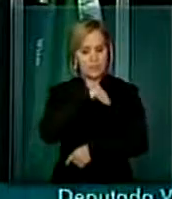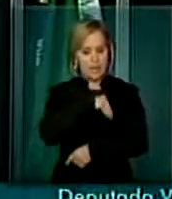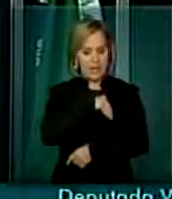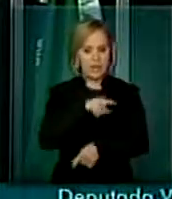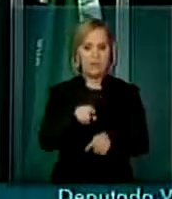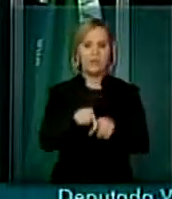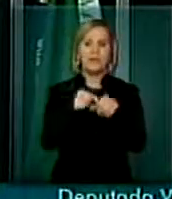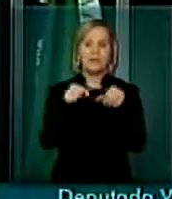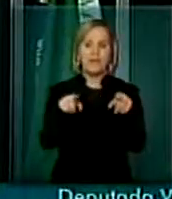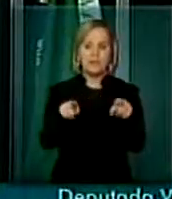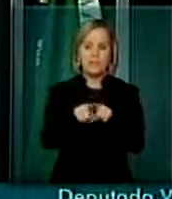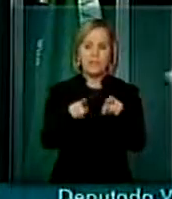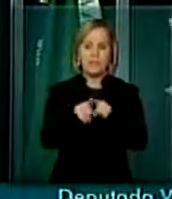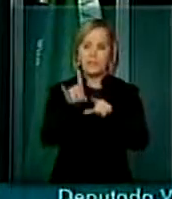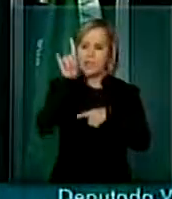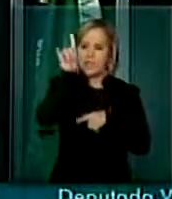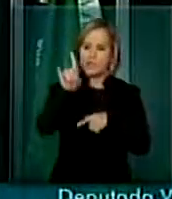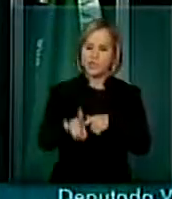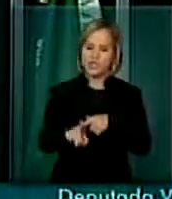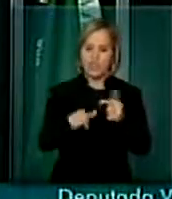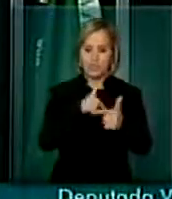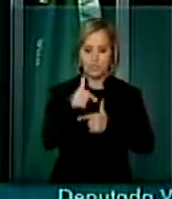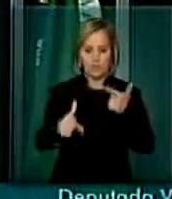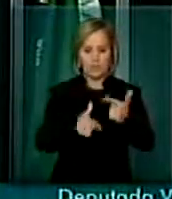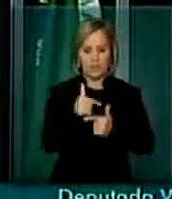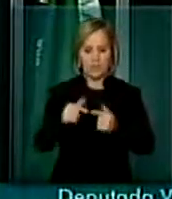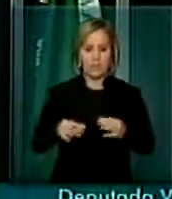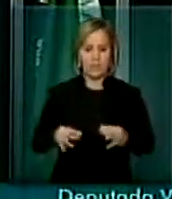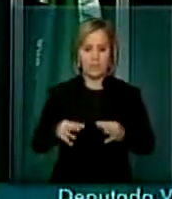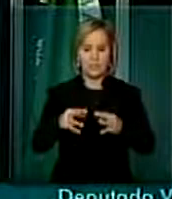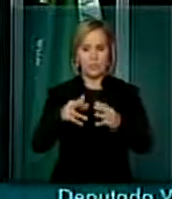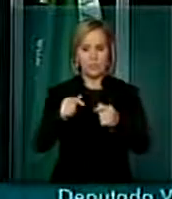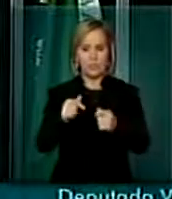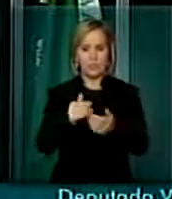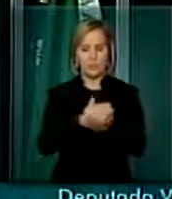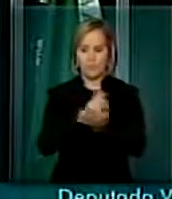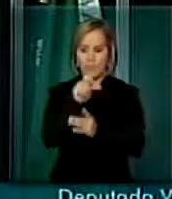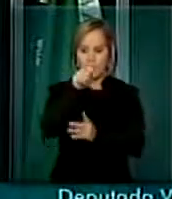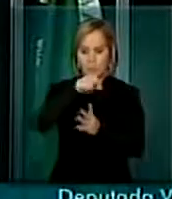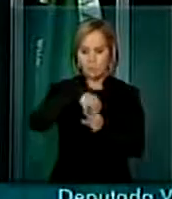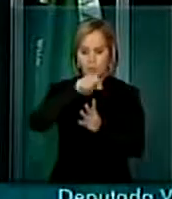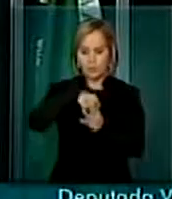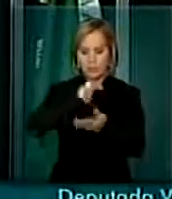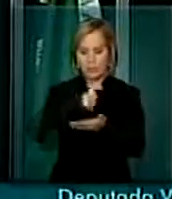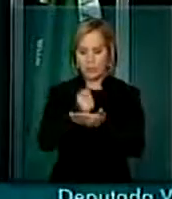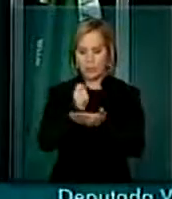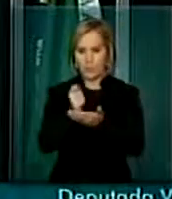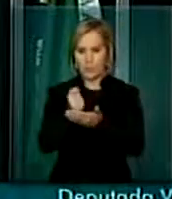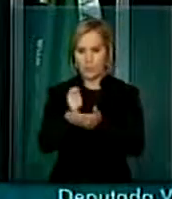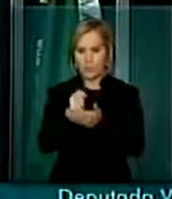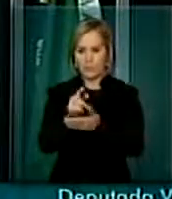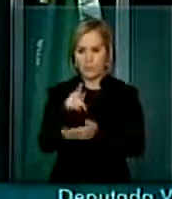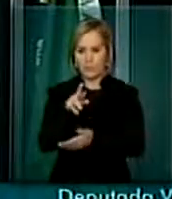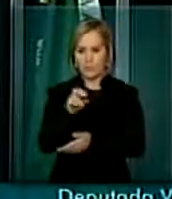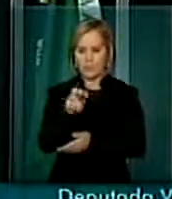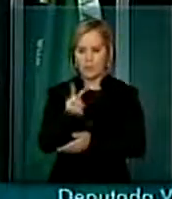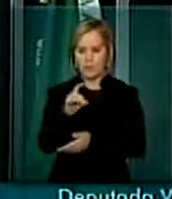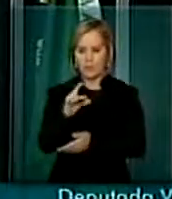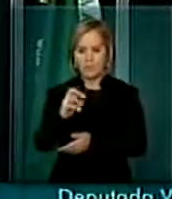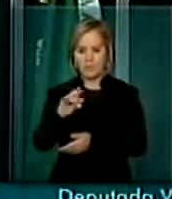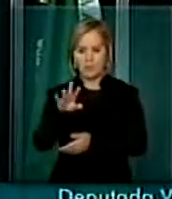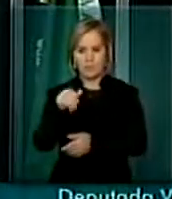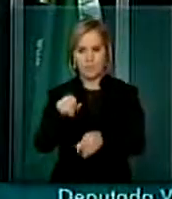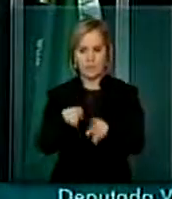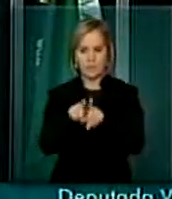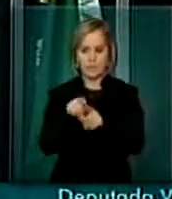seus direitos também, direitos trabalhistas todos, passam a contribuir com a Previdência Social e ter a perspectiva de